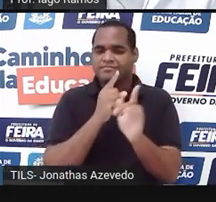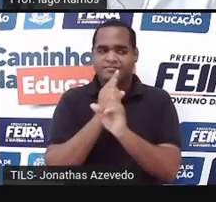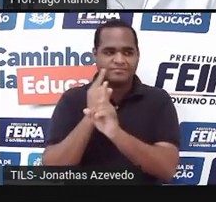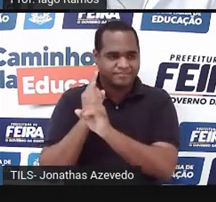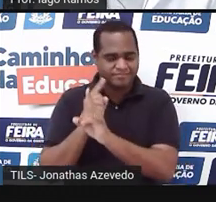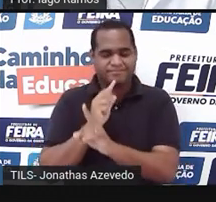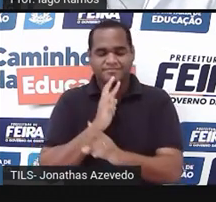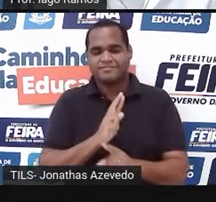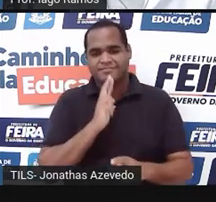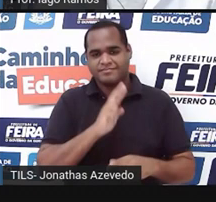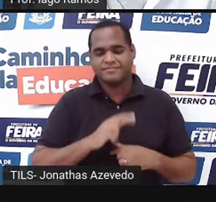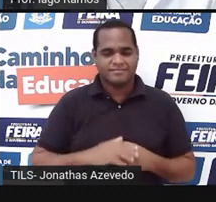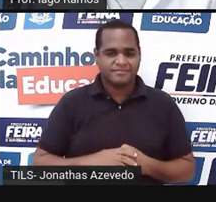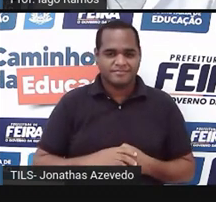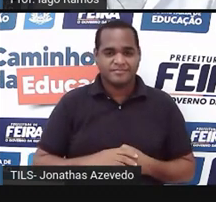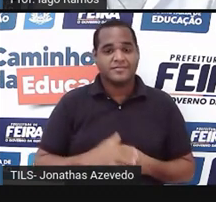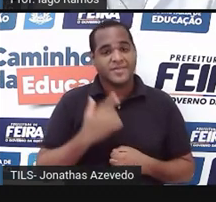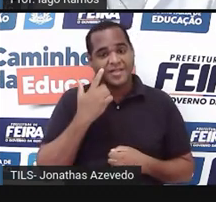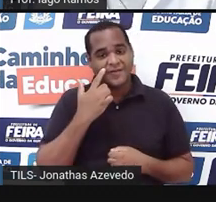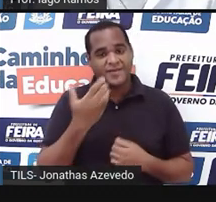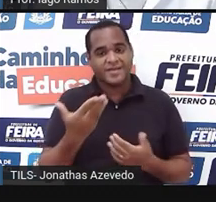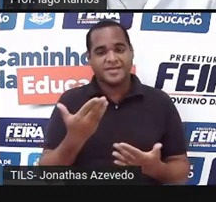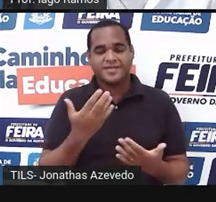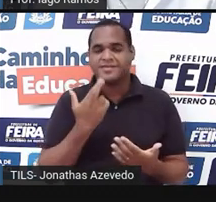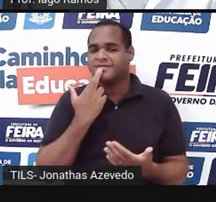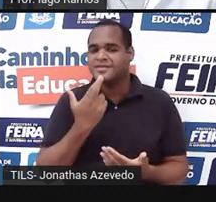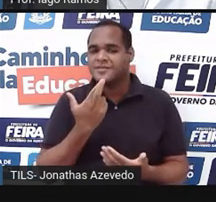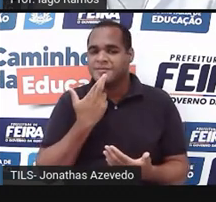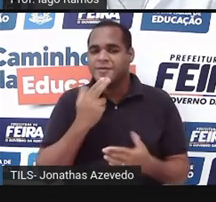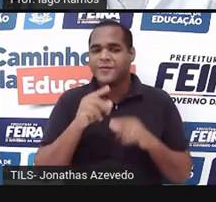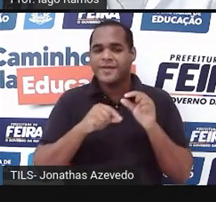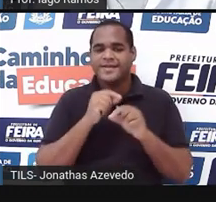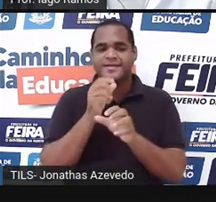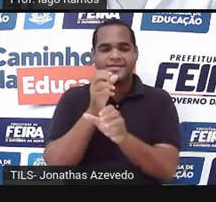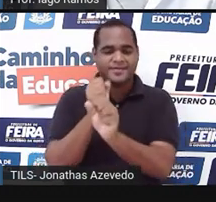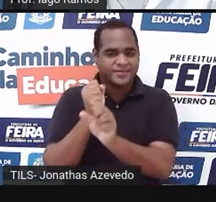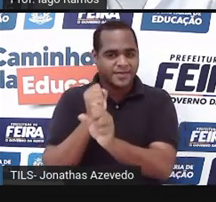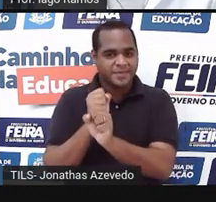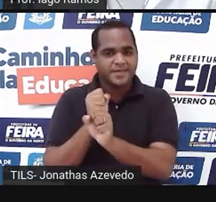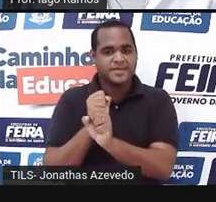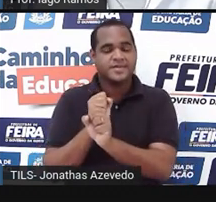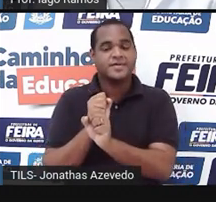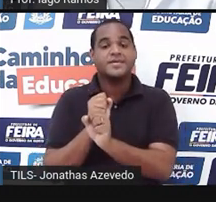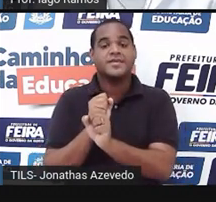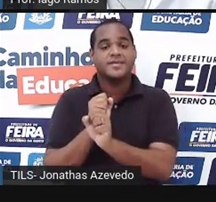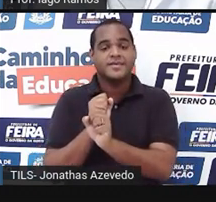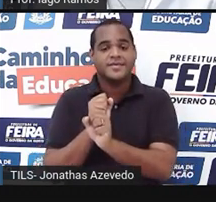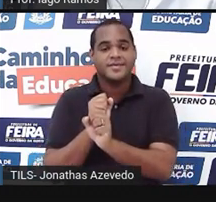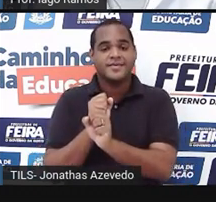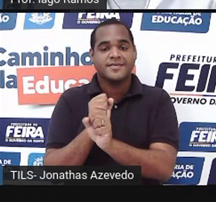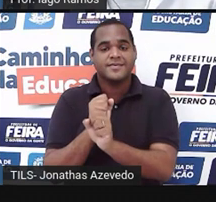resultado E aí a gente vai ver que x vai dar aí um total de